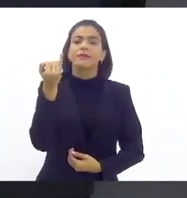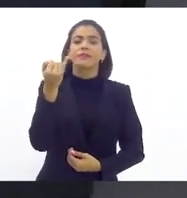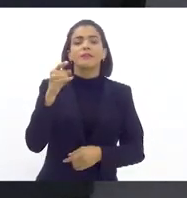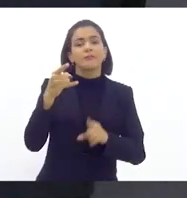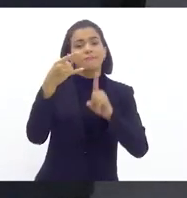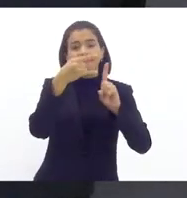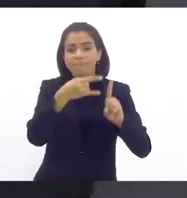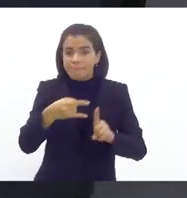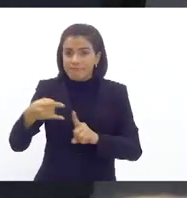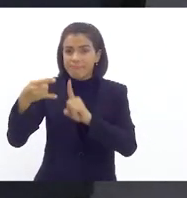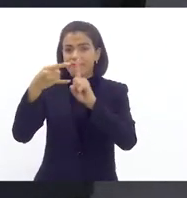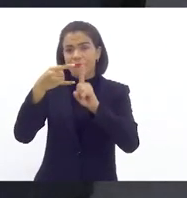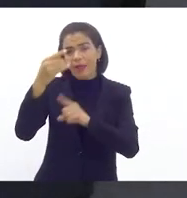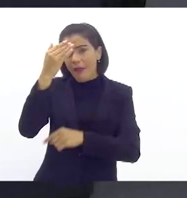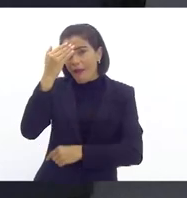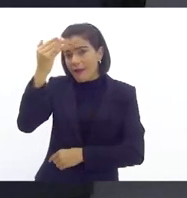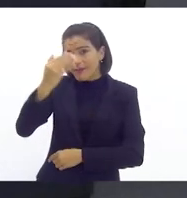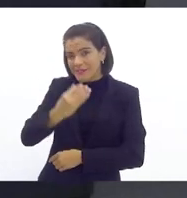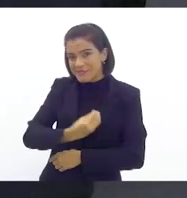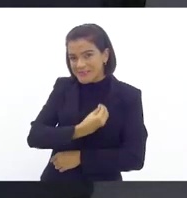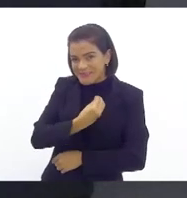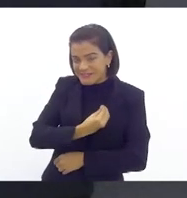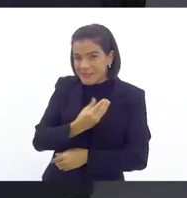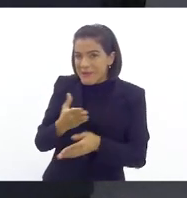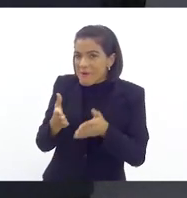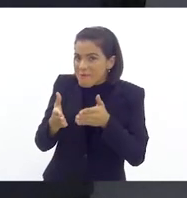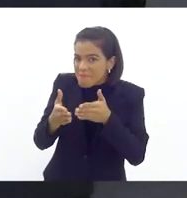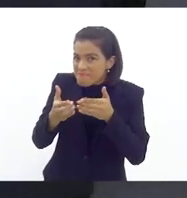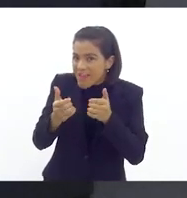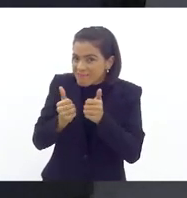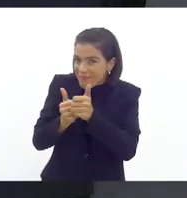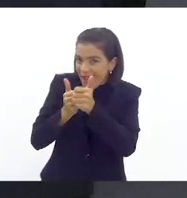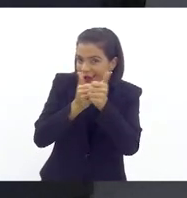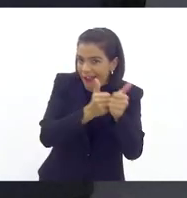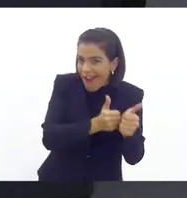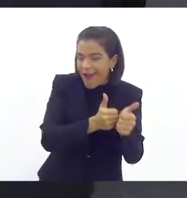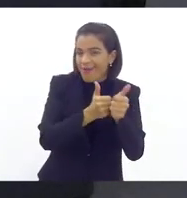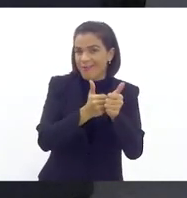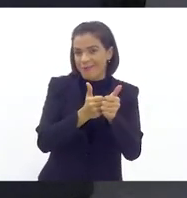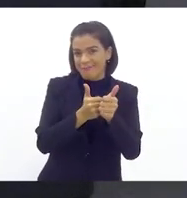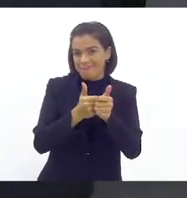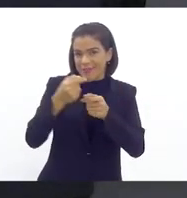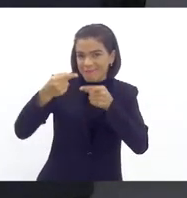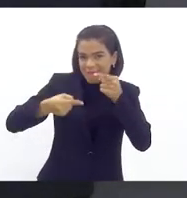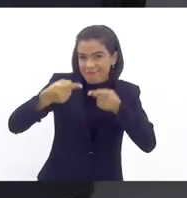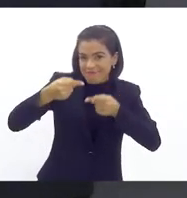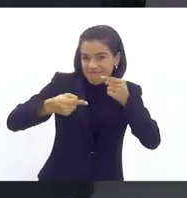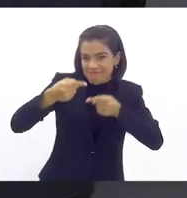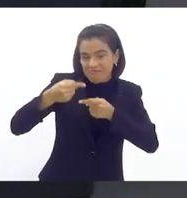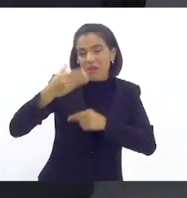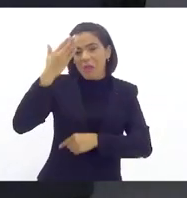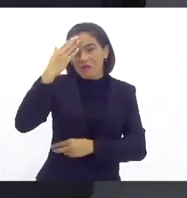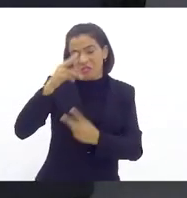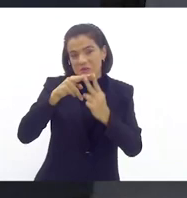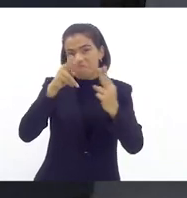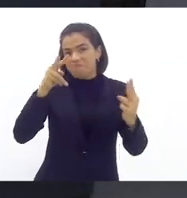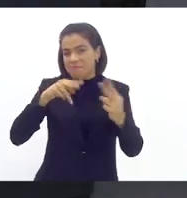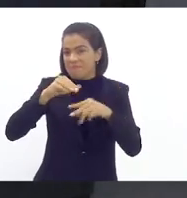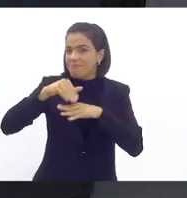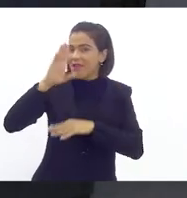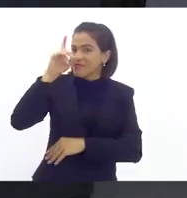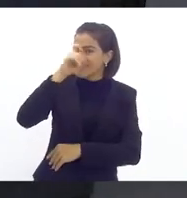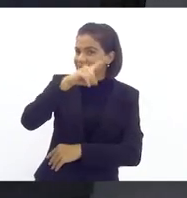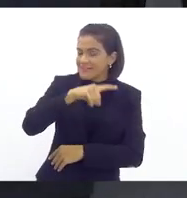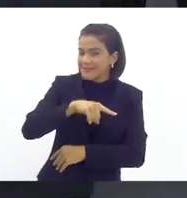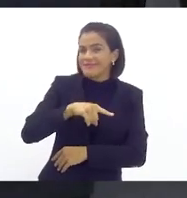online, agradeço aqui a presença e peço que acompanhe aqui com a gente o debate dentro do possível. Sei que no online é sempre mais difícil que